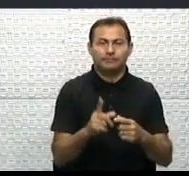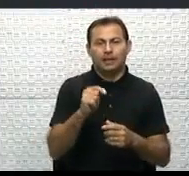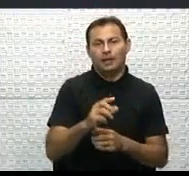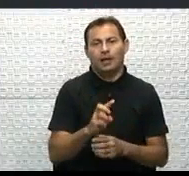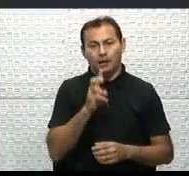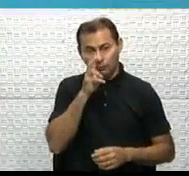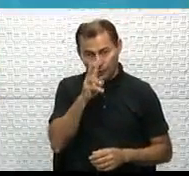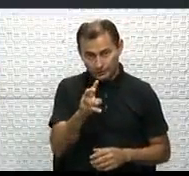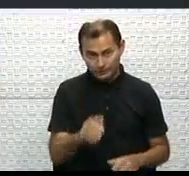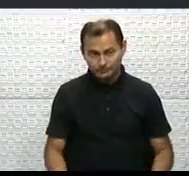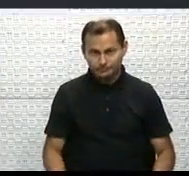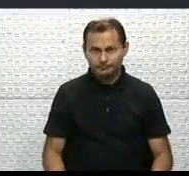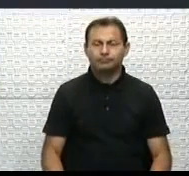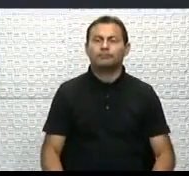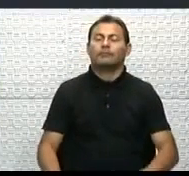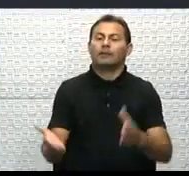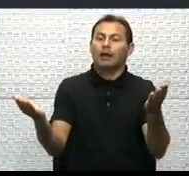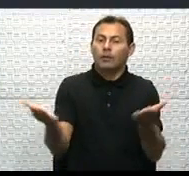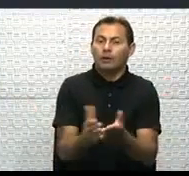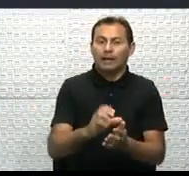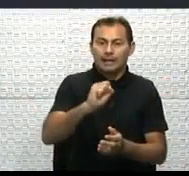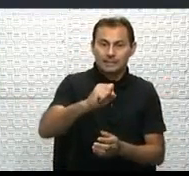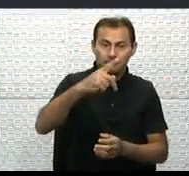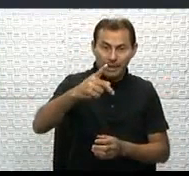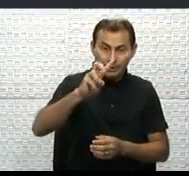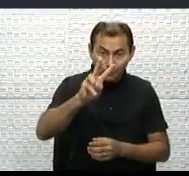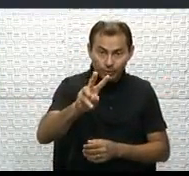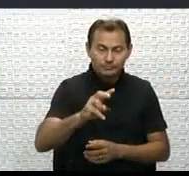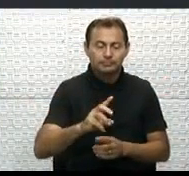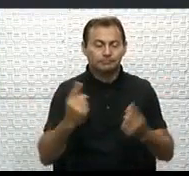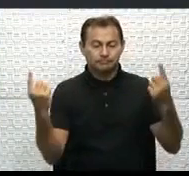é forte. Agora,